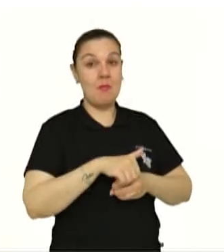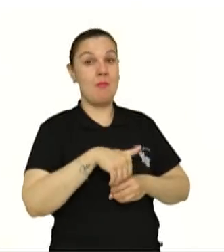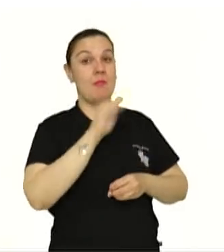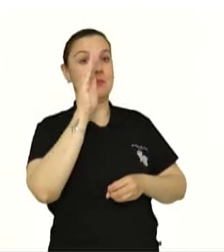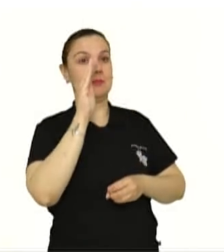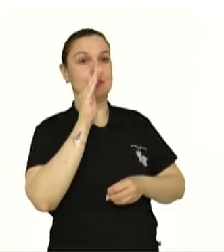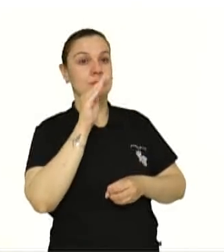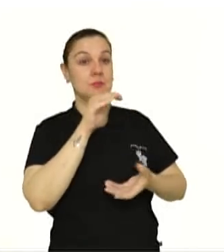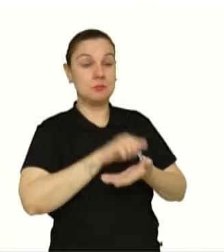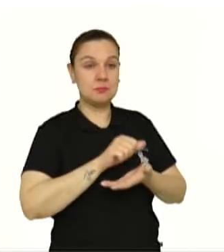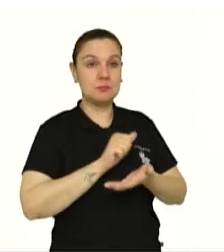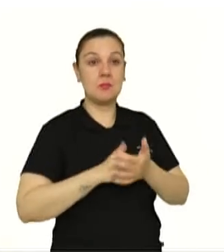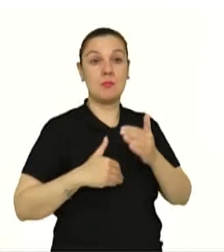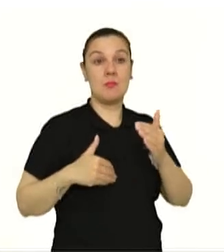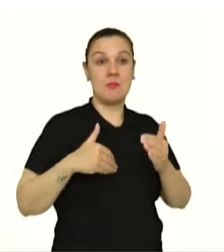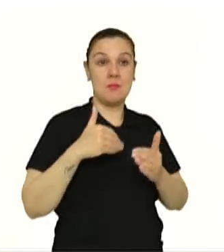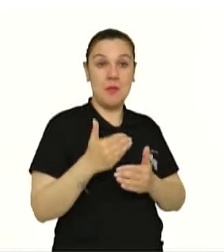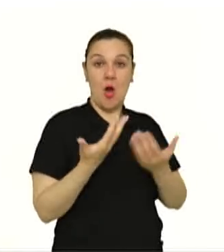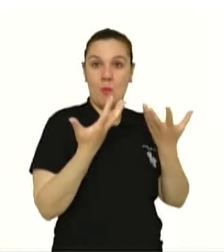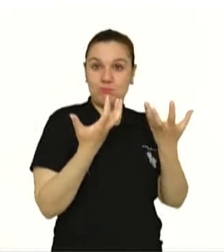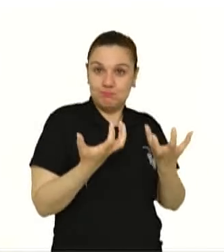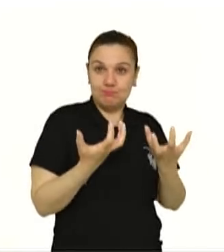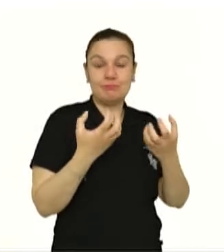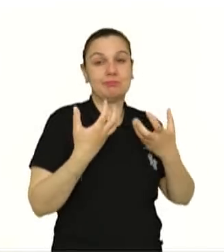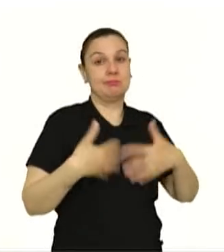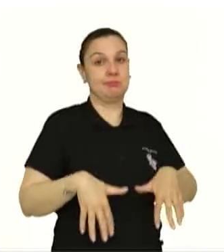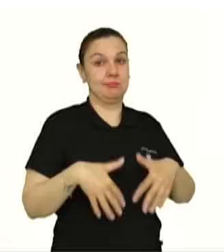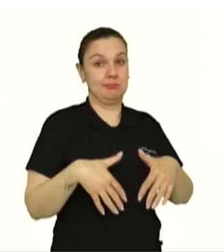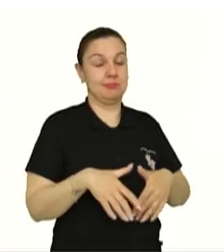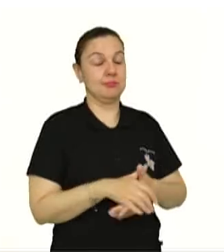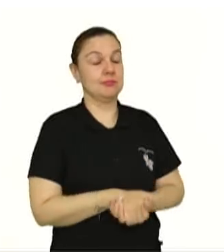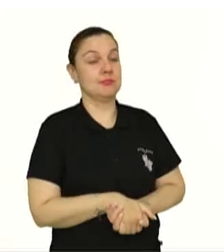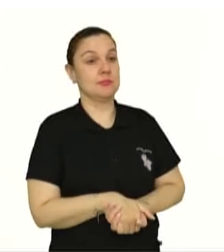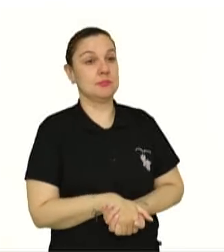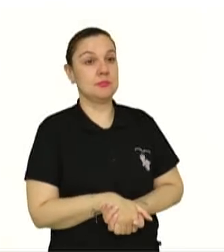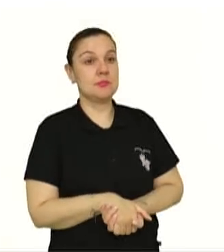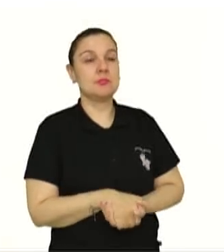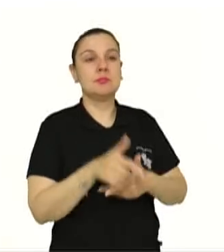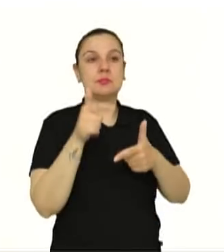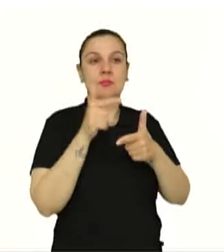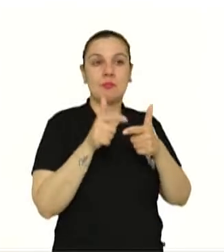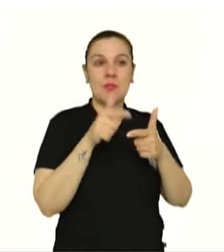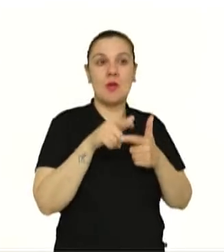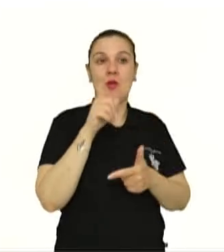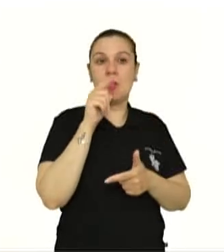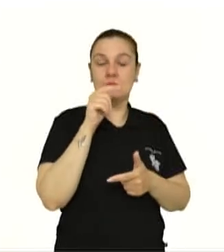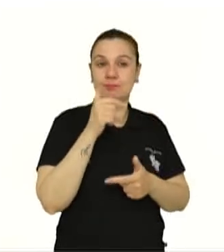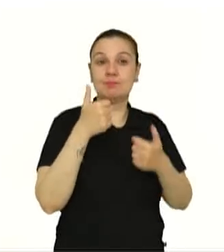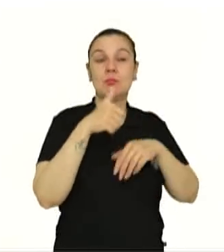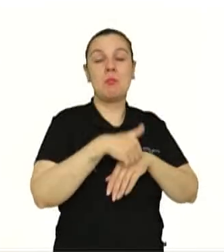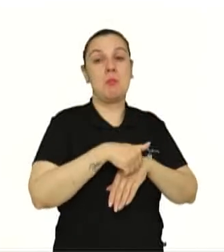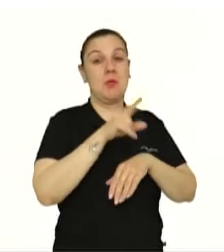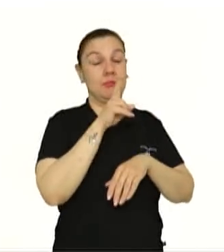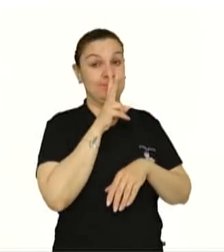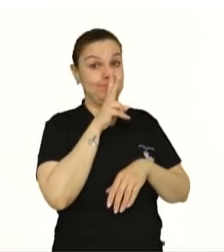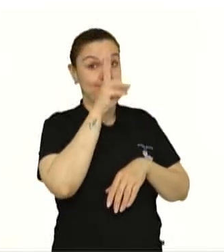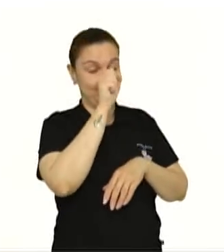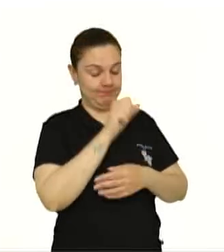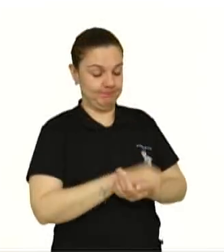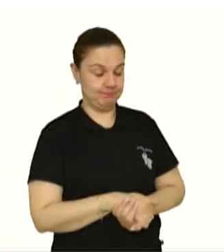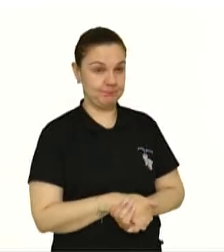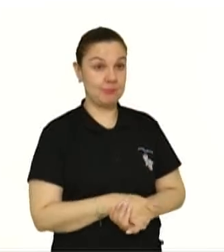estamos registrando o processo de seca severa, de crise hídrica de forma mais